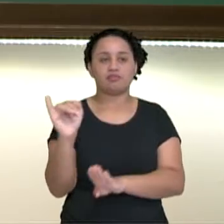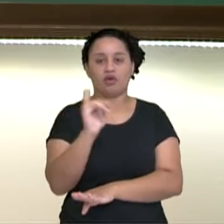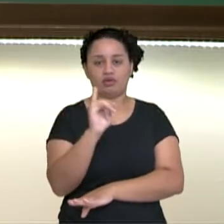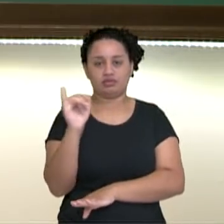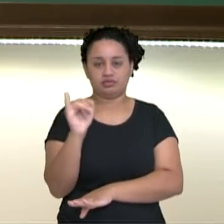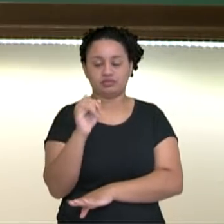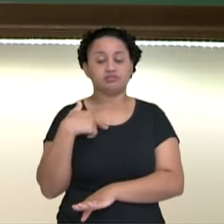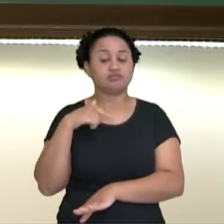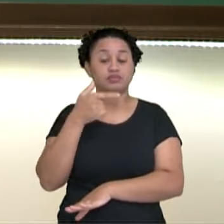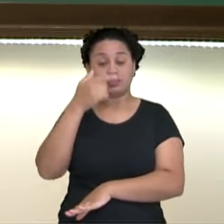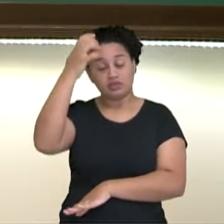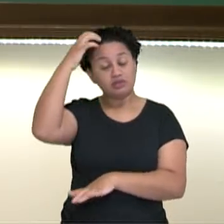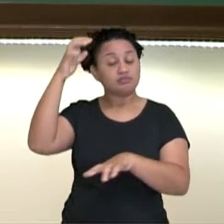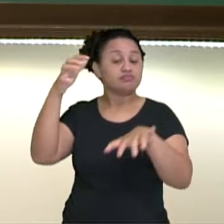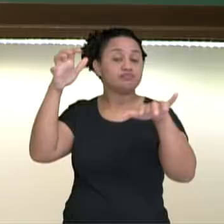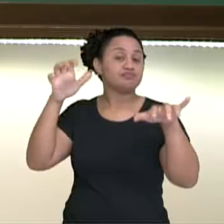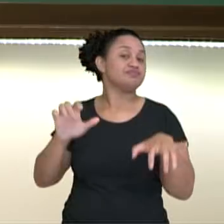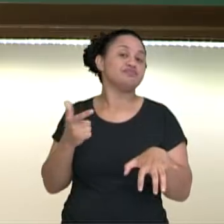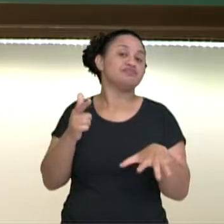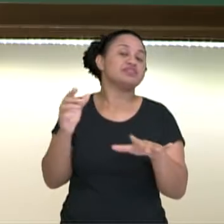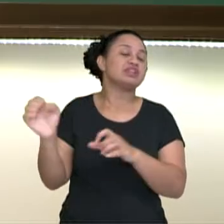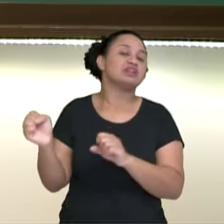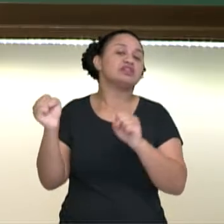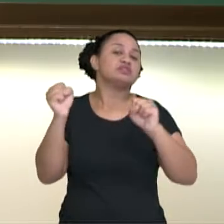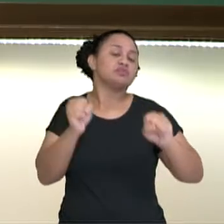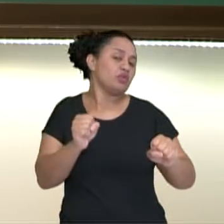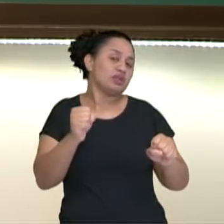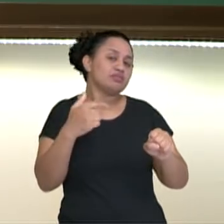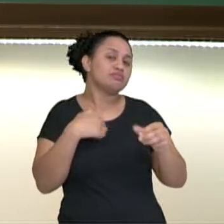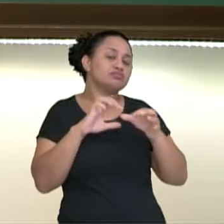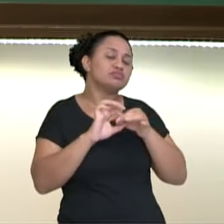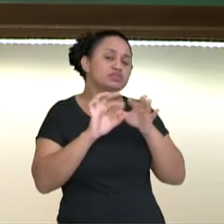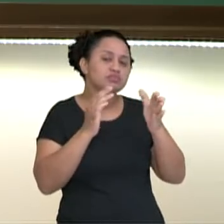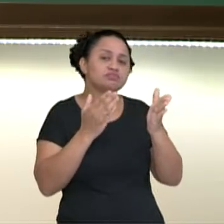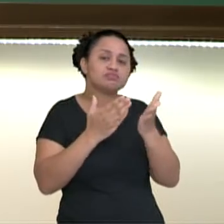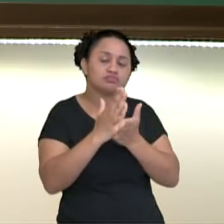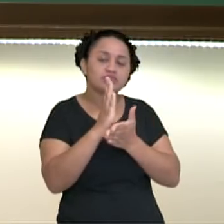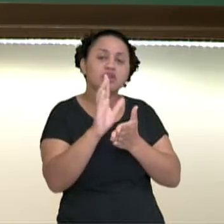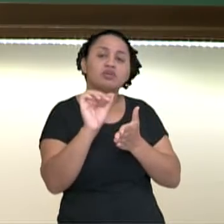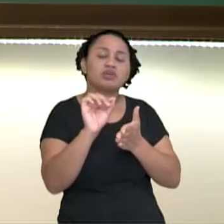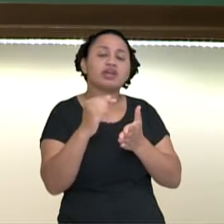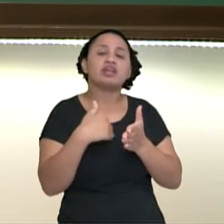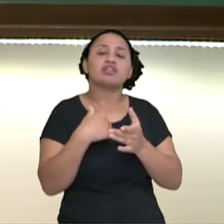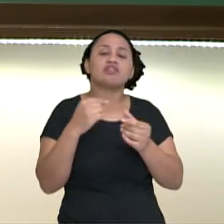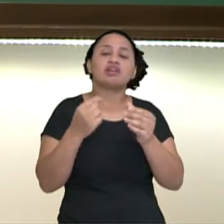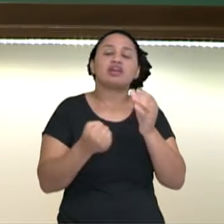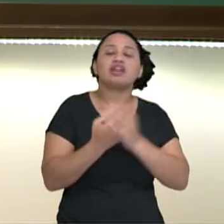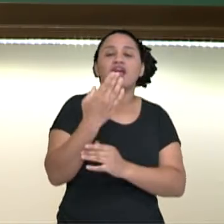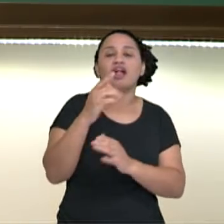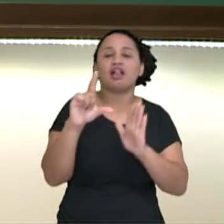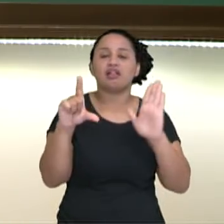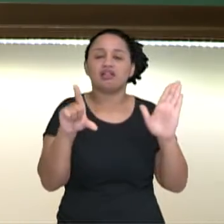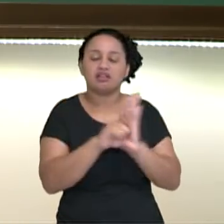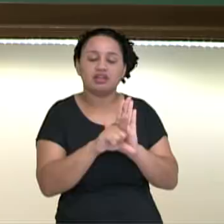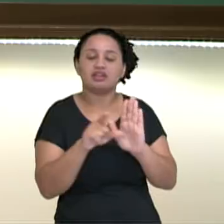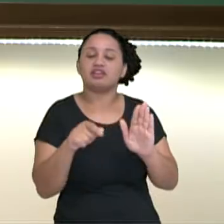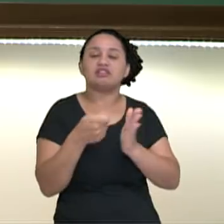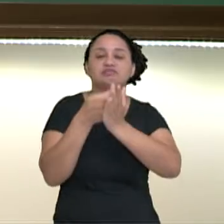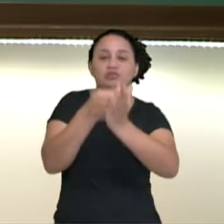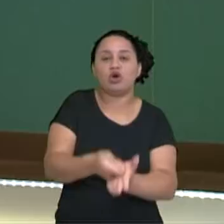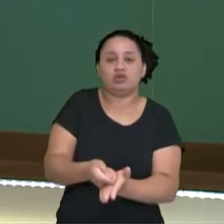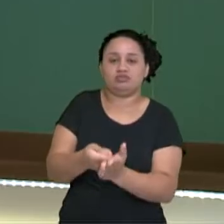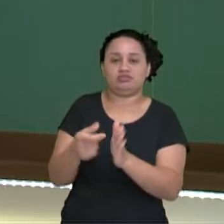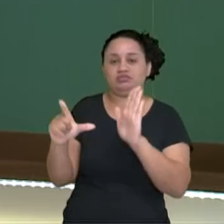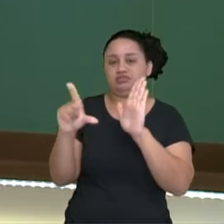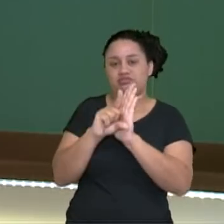a monarquia ela não teria mais aquele direito de construir as leis e de impor as leis.